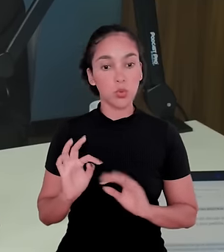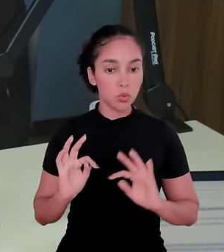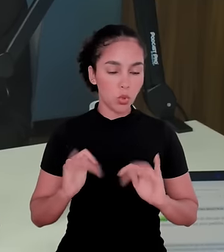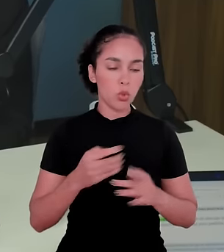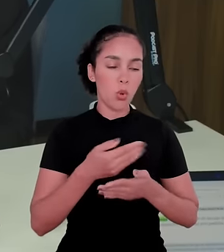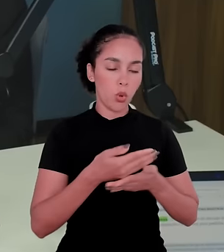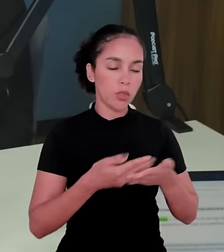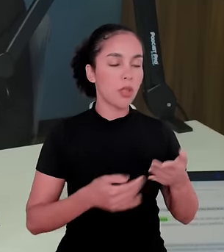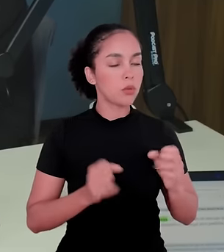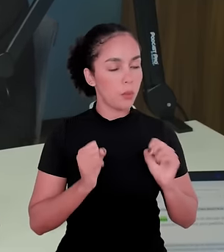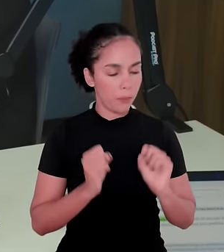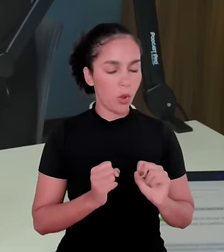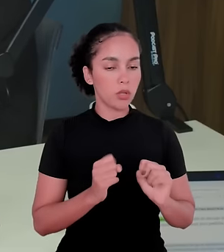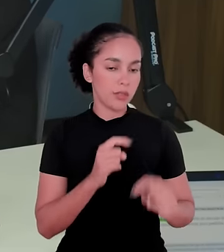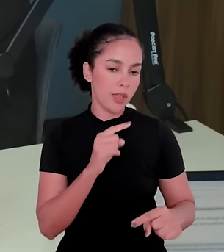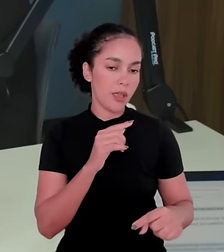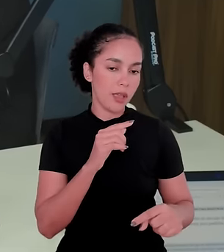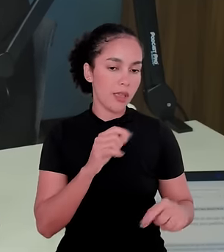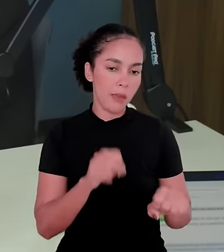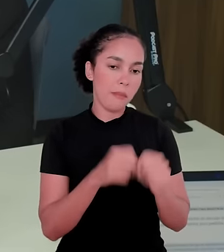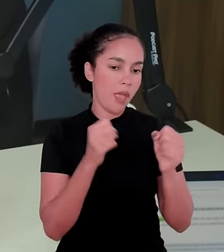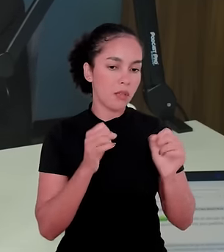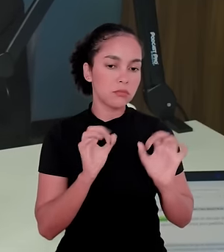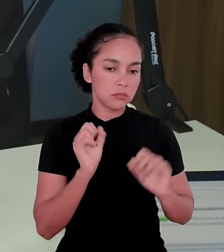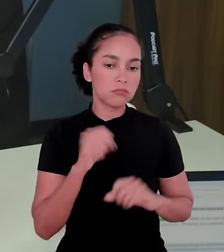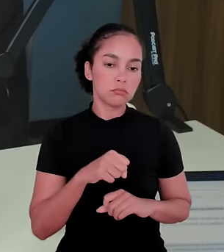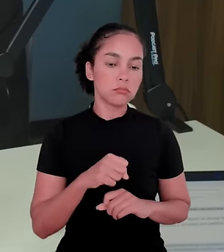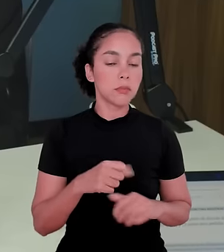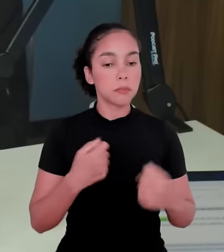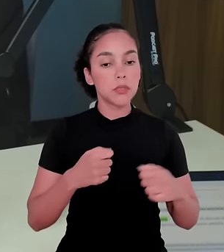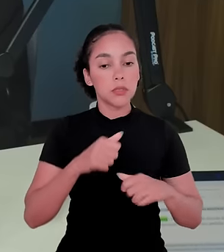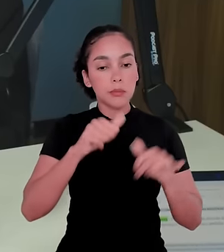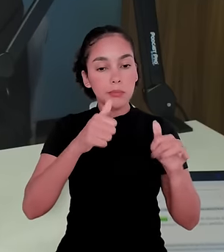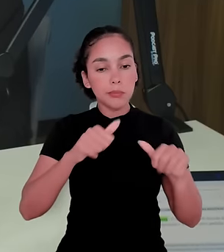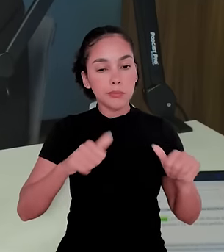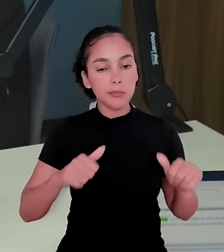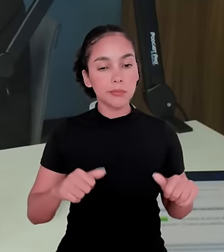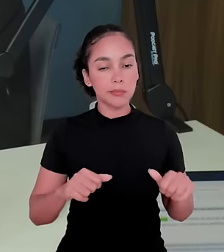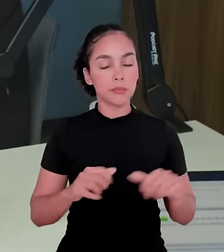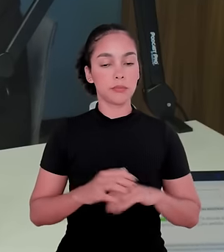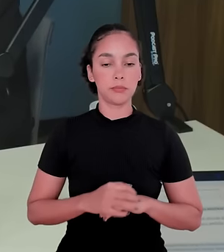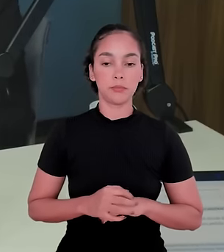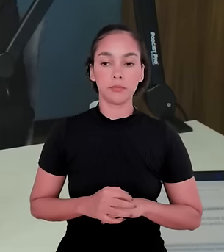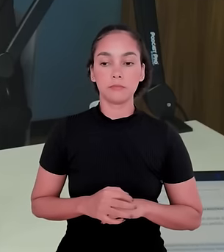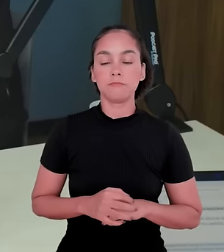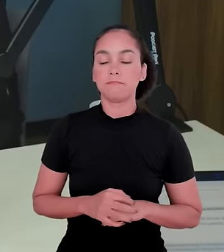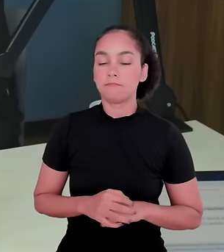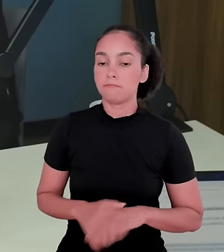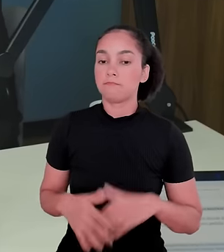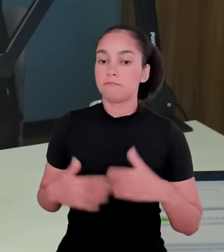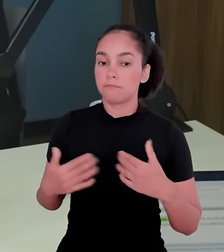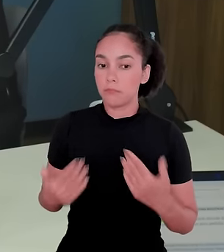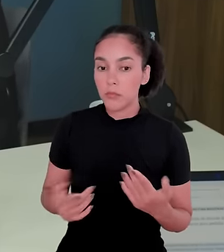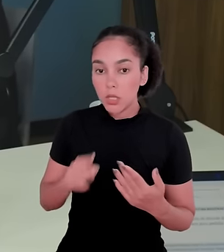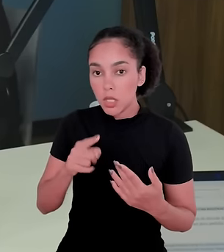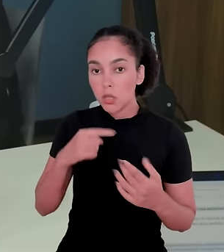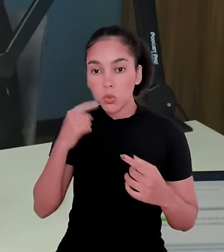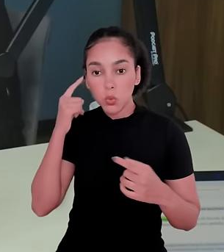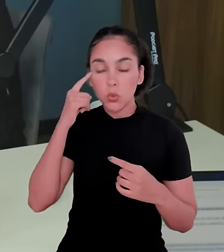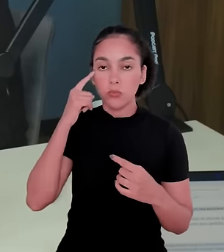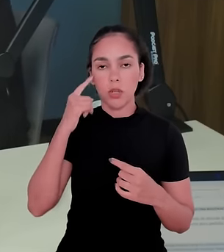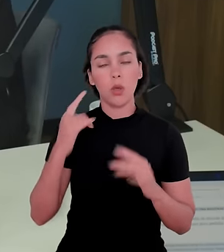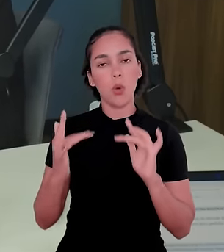rescindido né então tem questões aí importantes para ser Aniz cas caso né então gente olha tem dúvida entre em contato